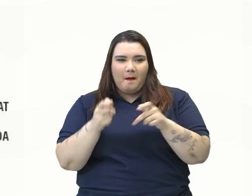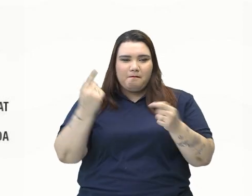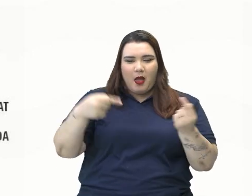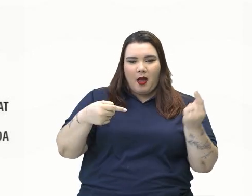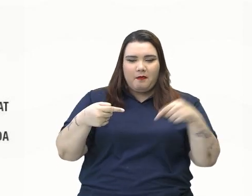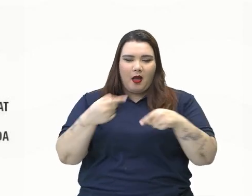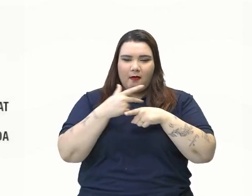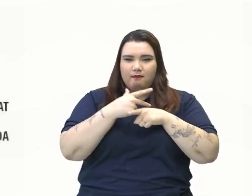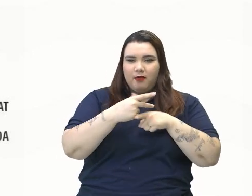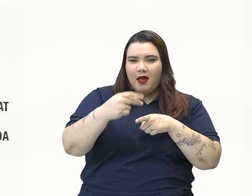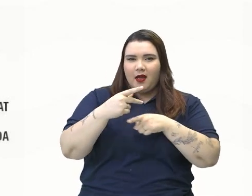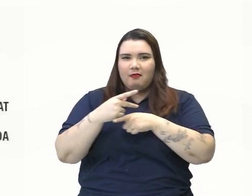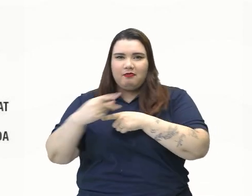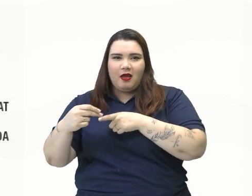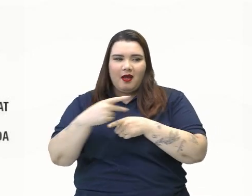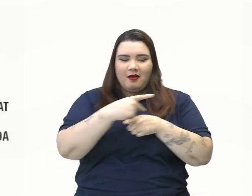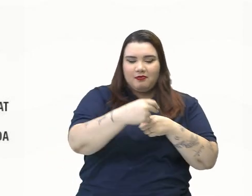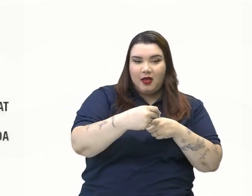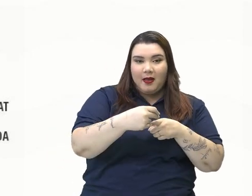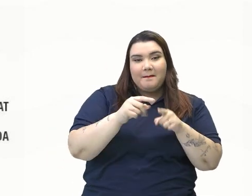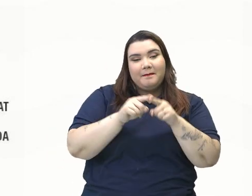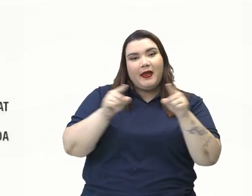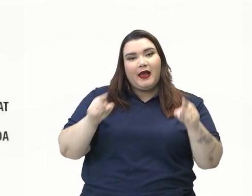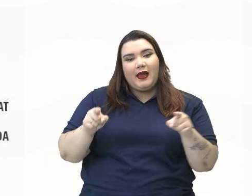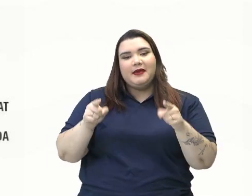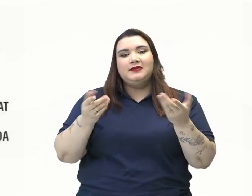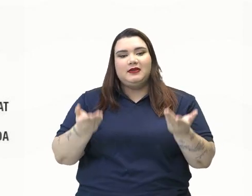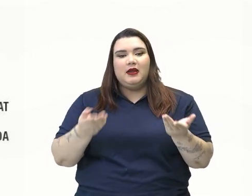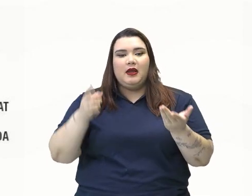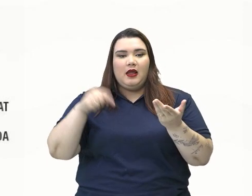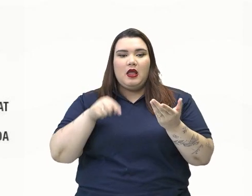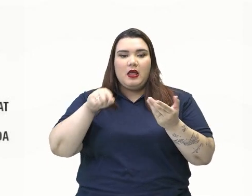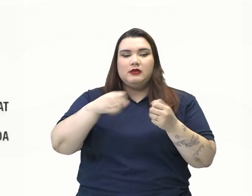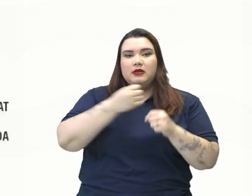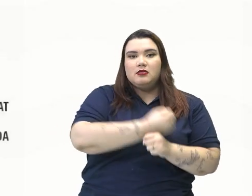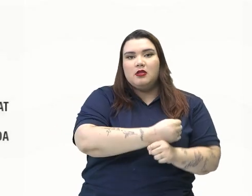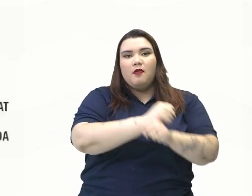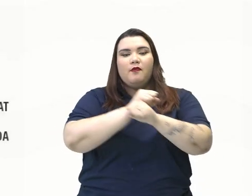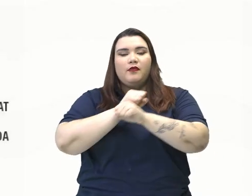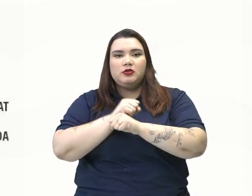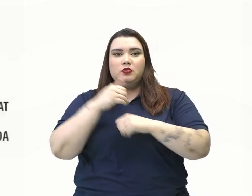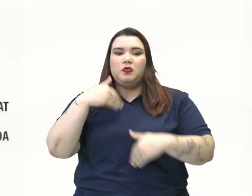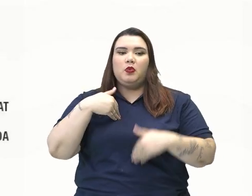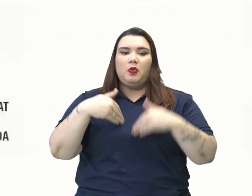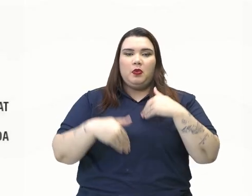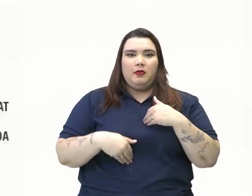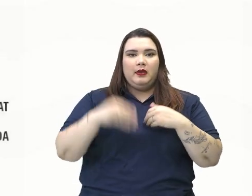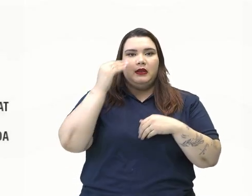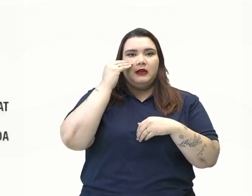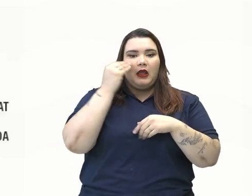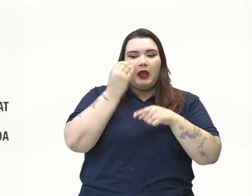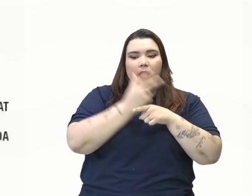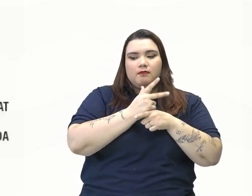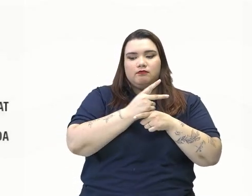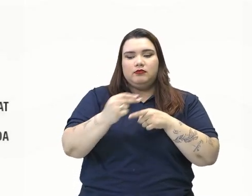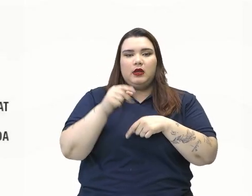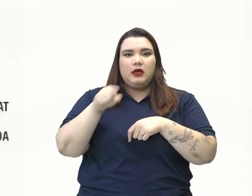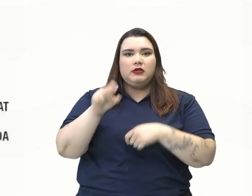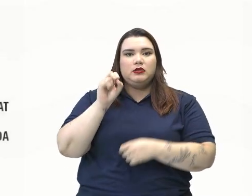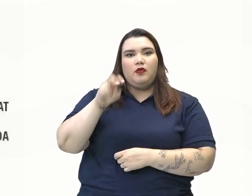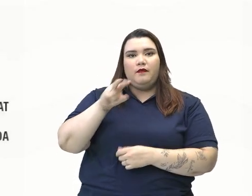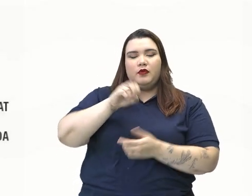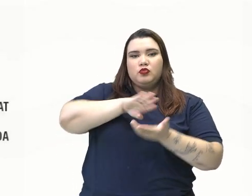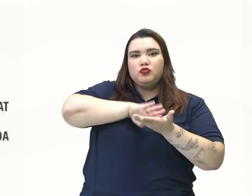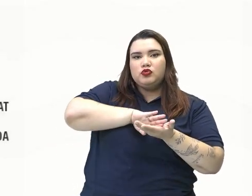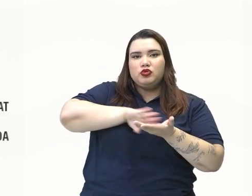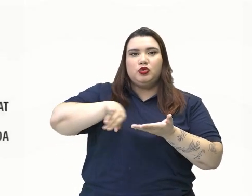precisa derrotar o inimigo e, na realidade, o que a gente tem aqui é um anticorpo tentando aí eliminar esse antígeno